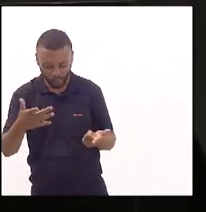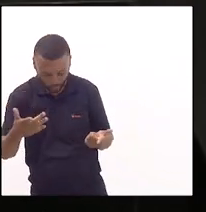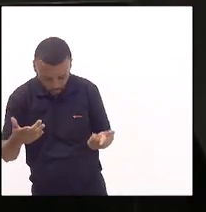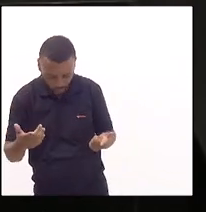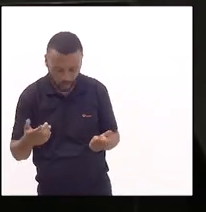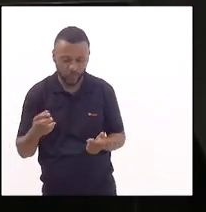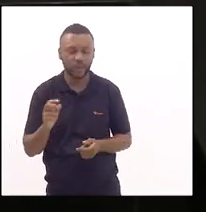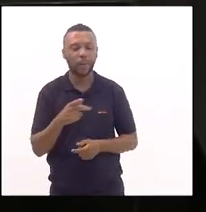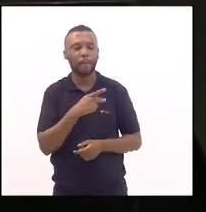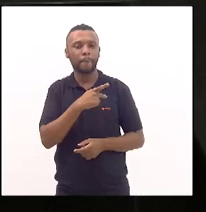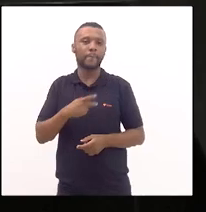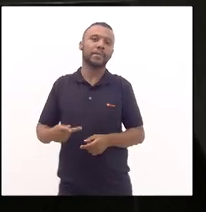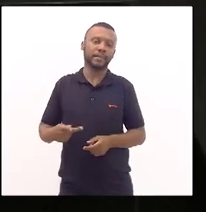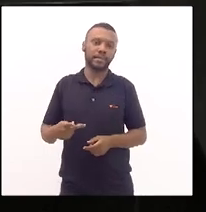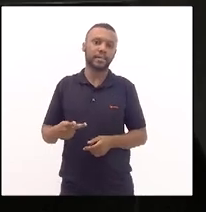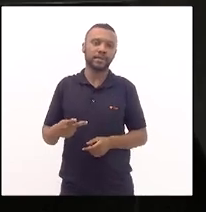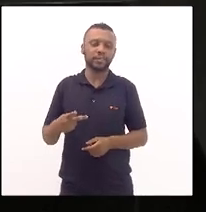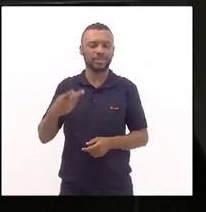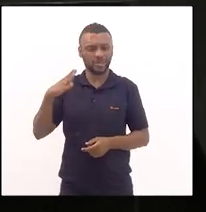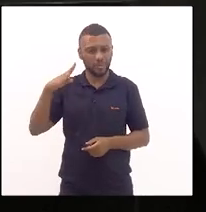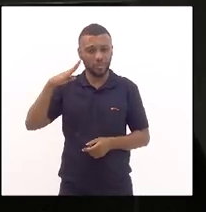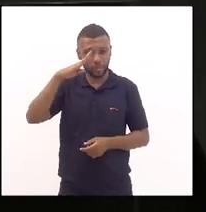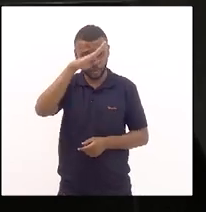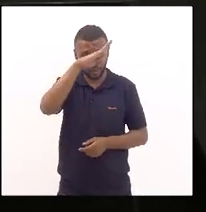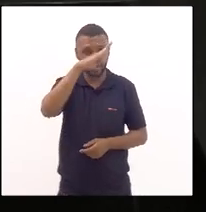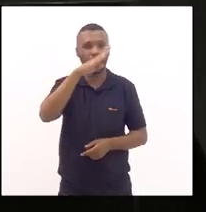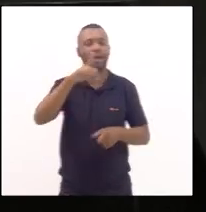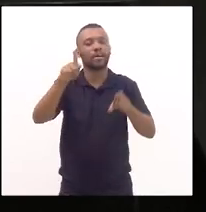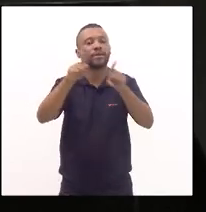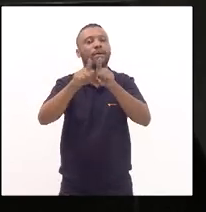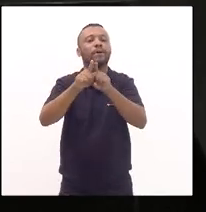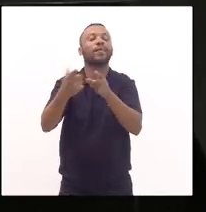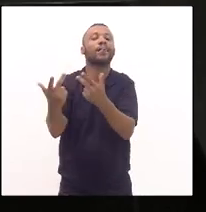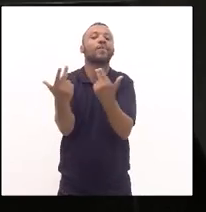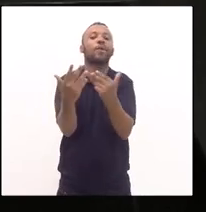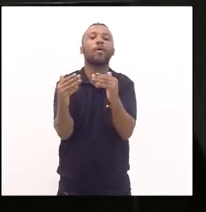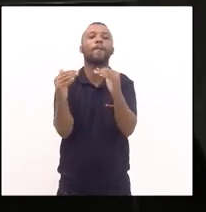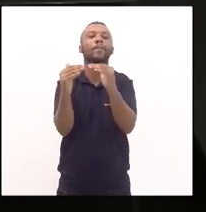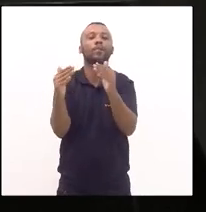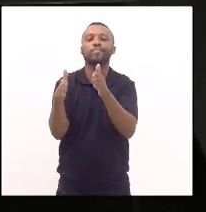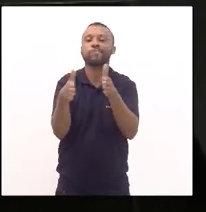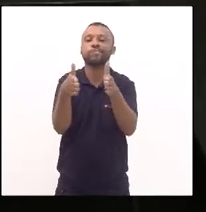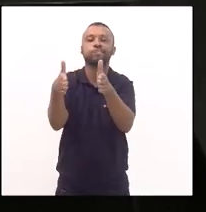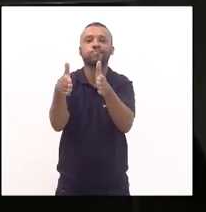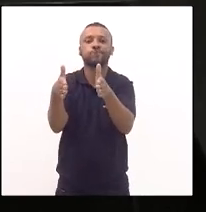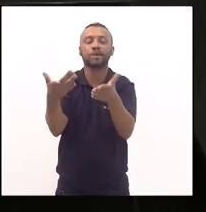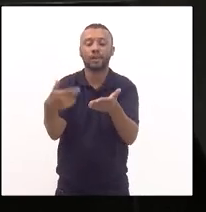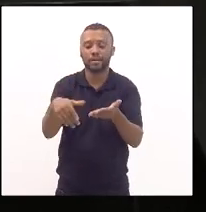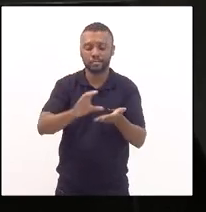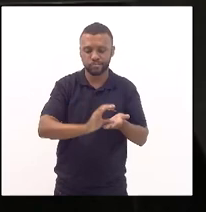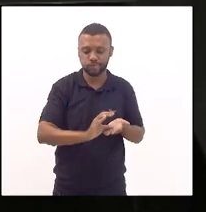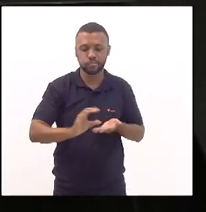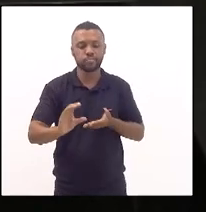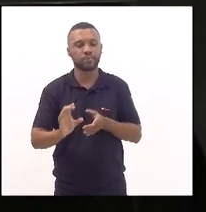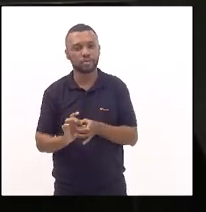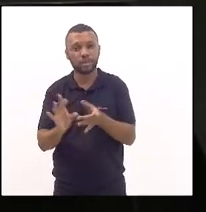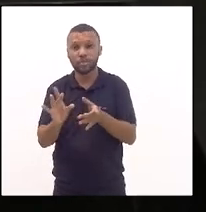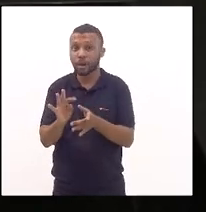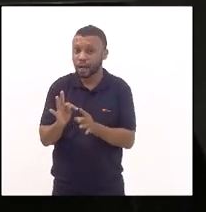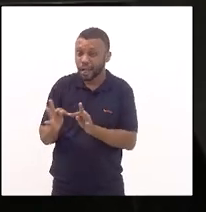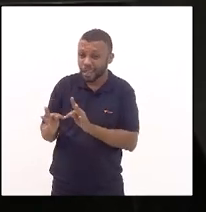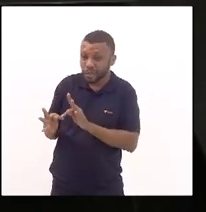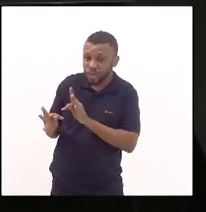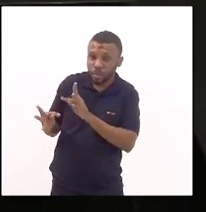nosso presidente também, Jair Bolsonaro, na mesma direção, deixou, não é, a todos